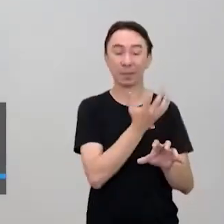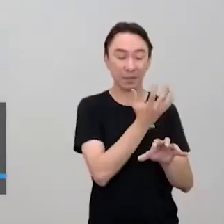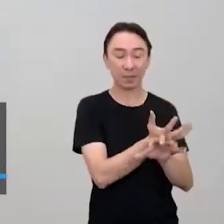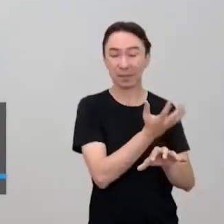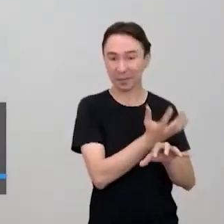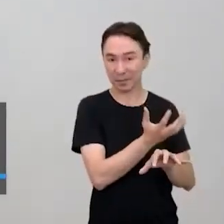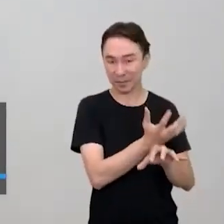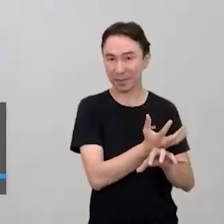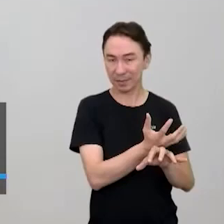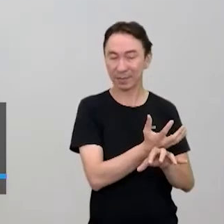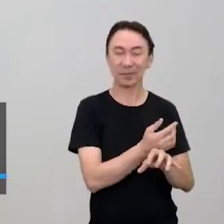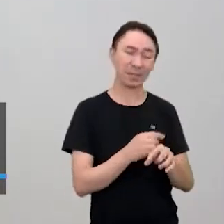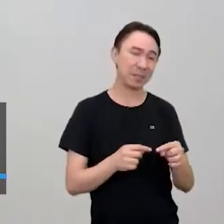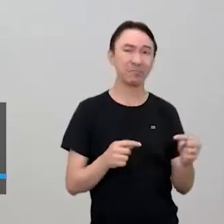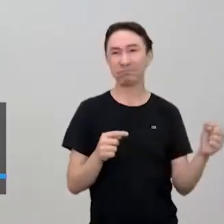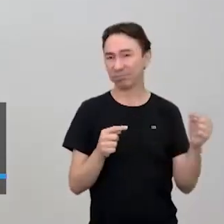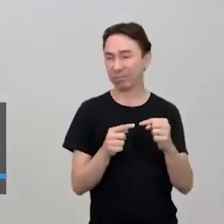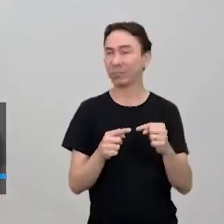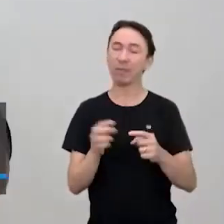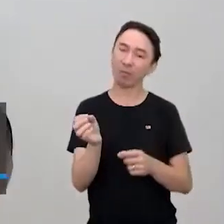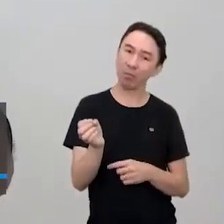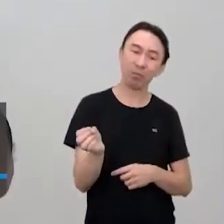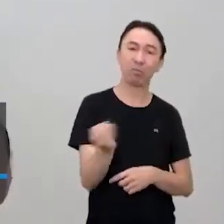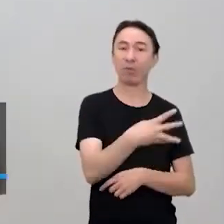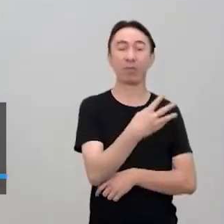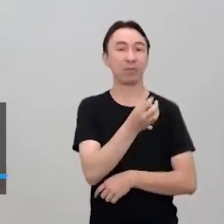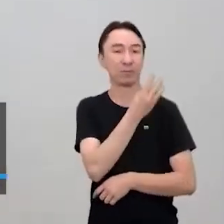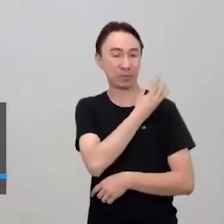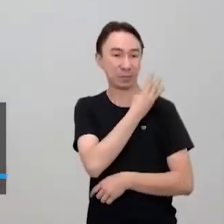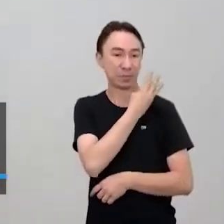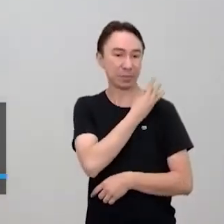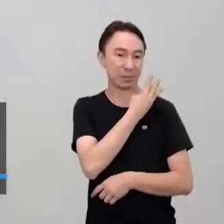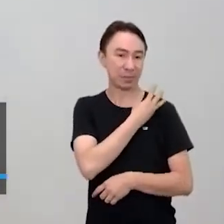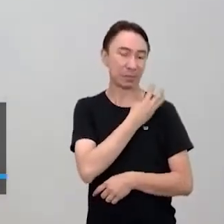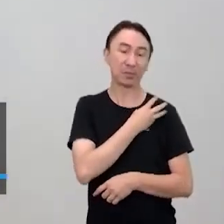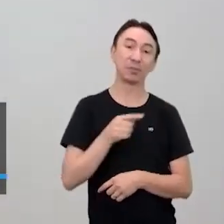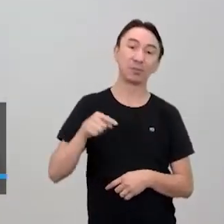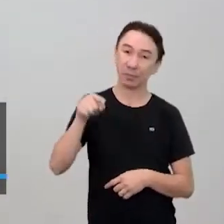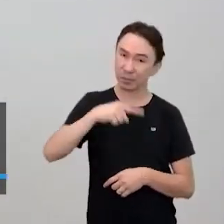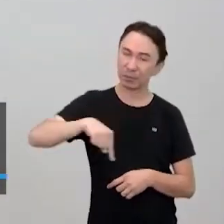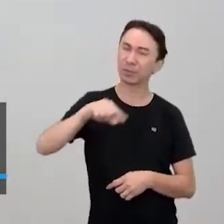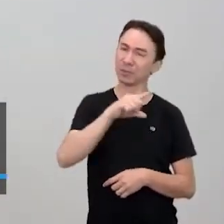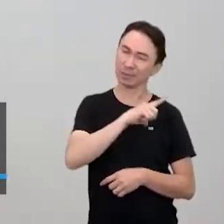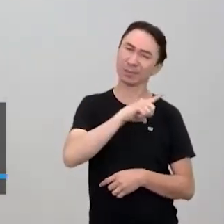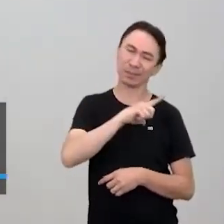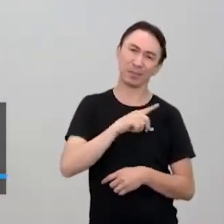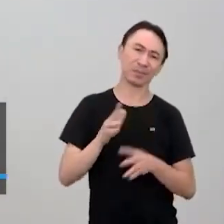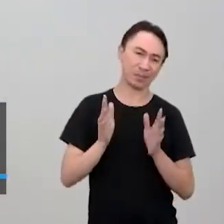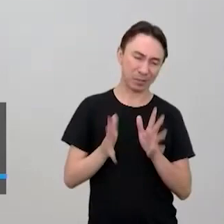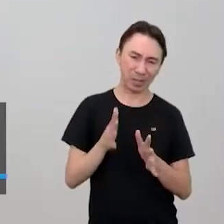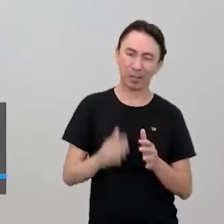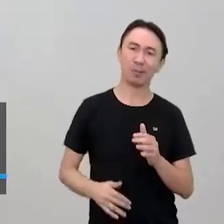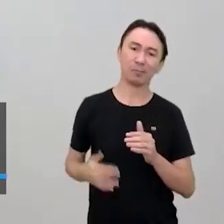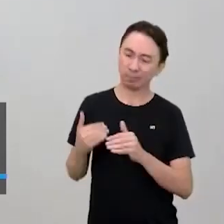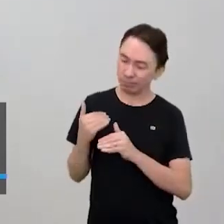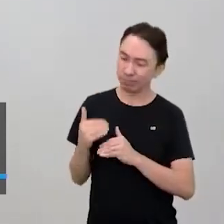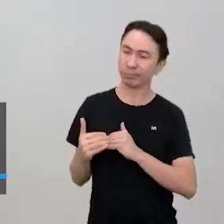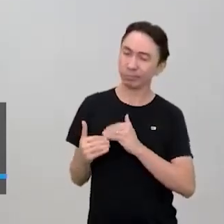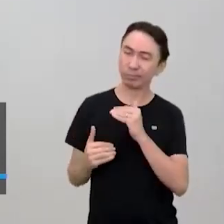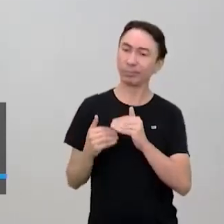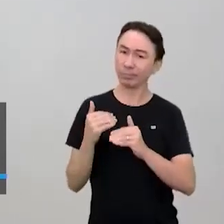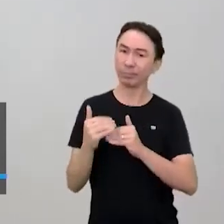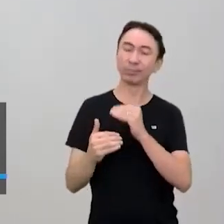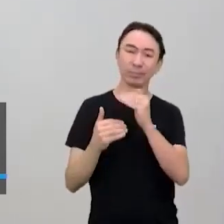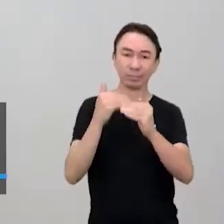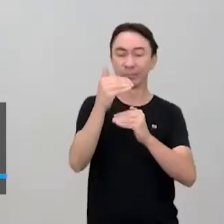novo ensino médio. A gente está numa trajetória, a gente está aqui fazendo essa parceria também